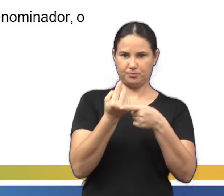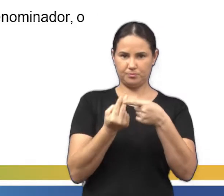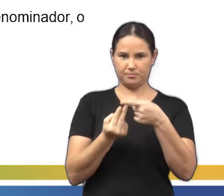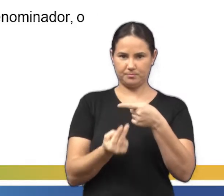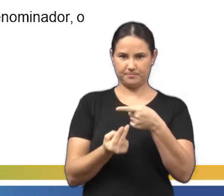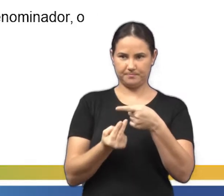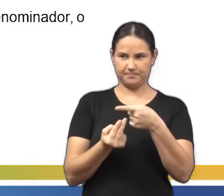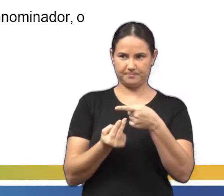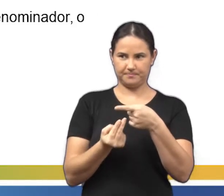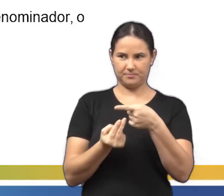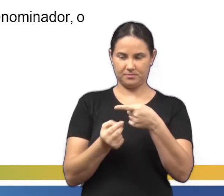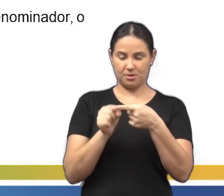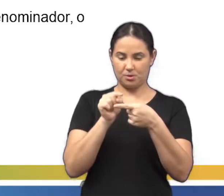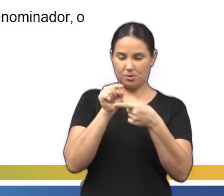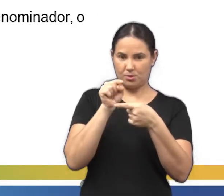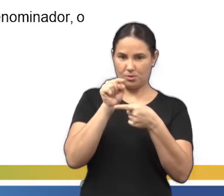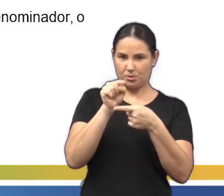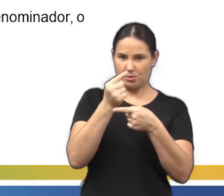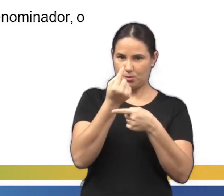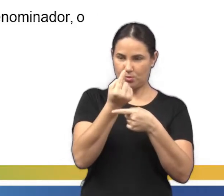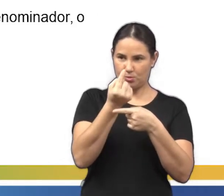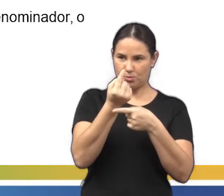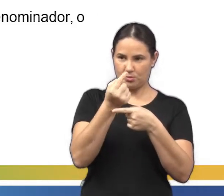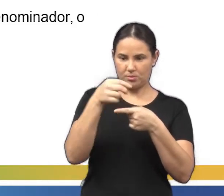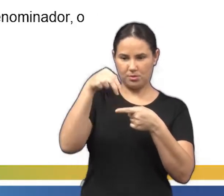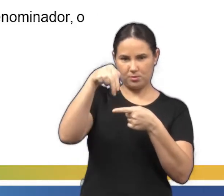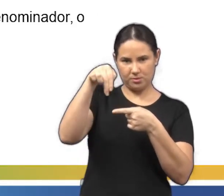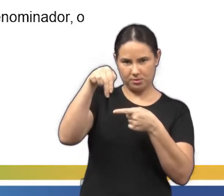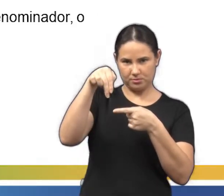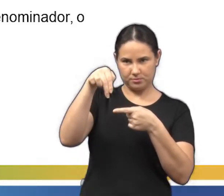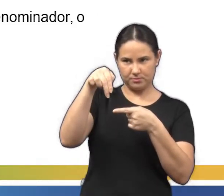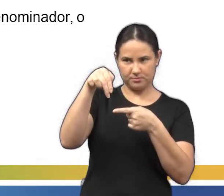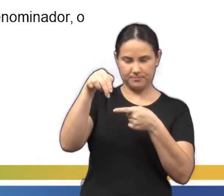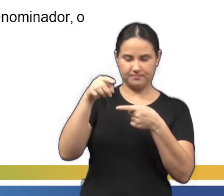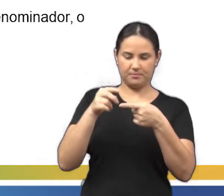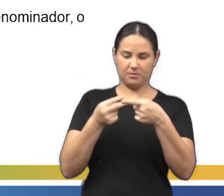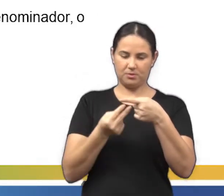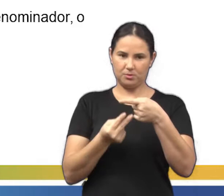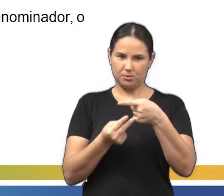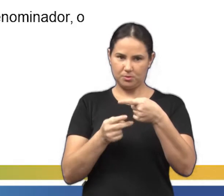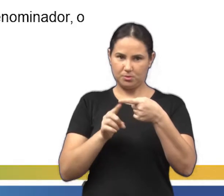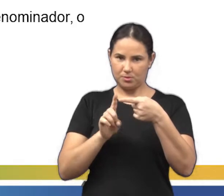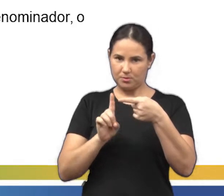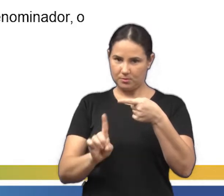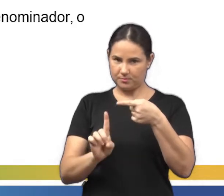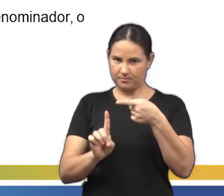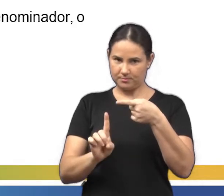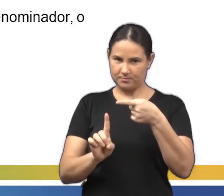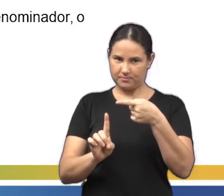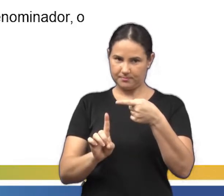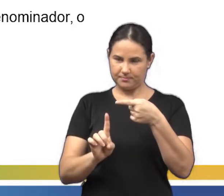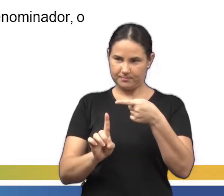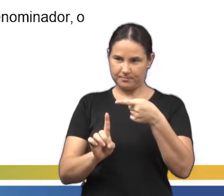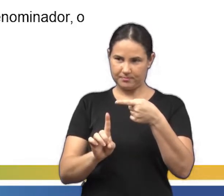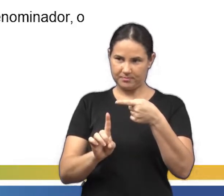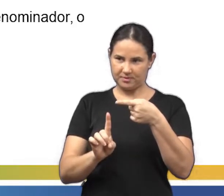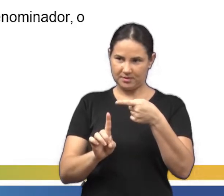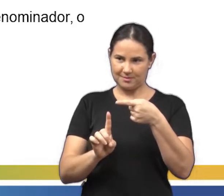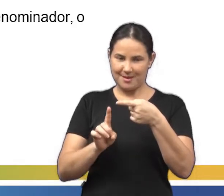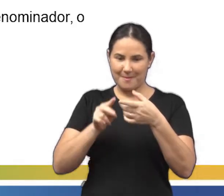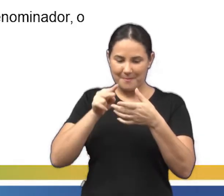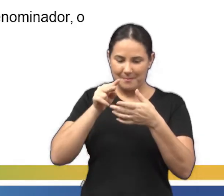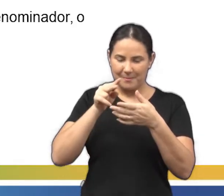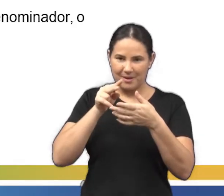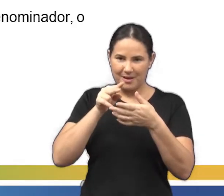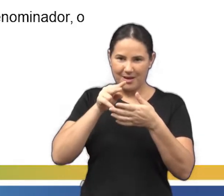1 é o numerador, 2 é o denominador. Vocês viram que eu li 1/2? Então, ó, o denominador está